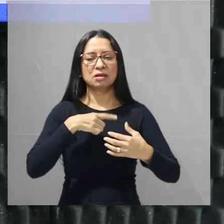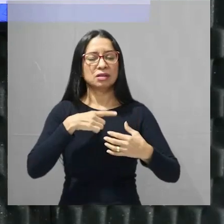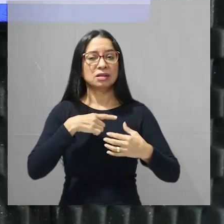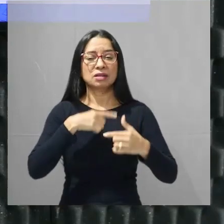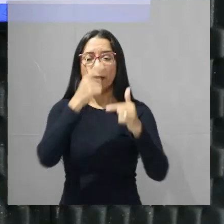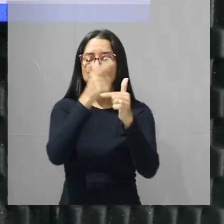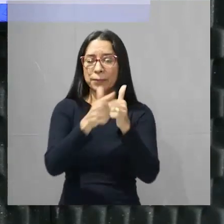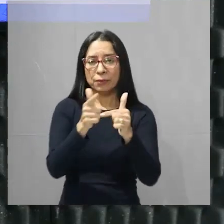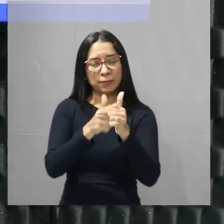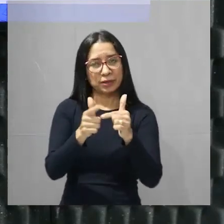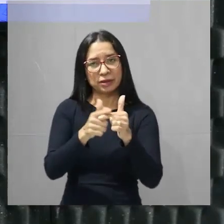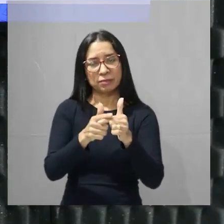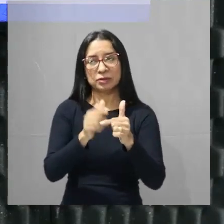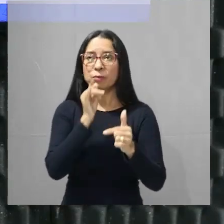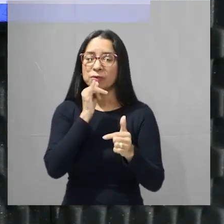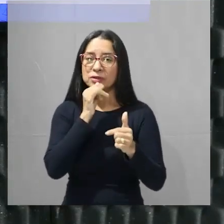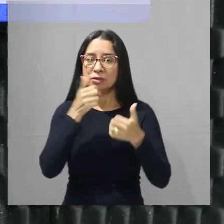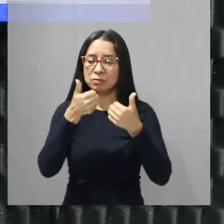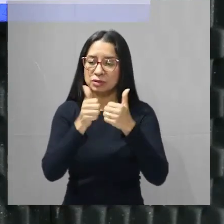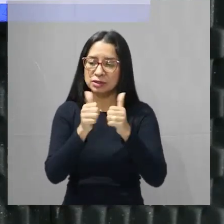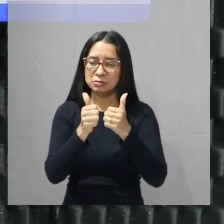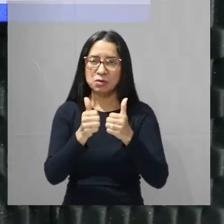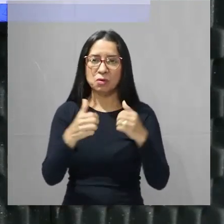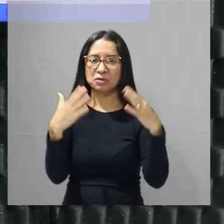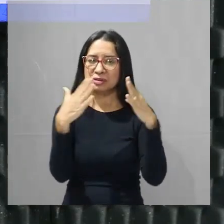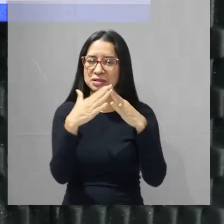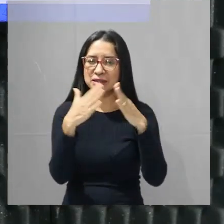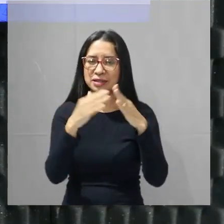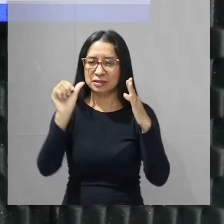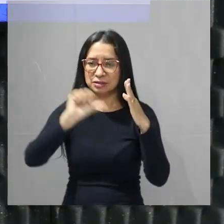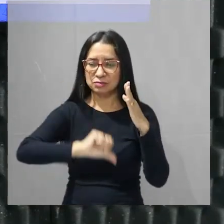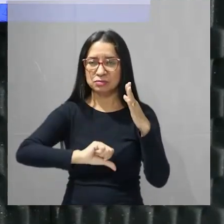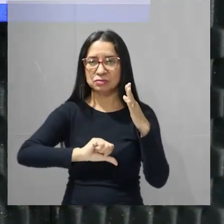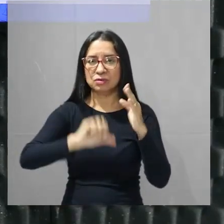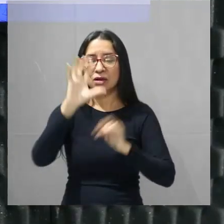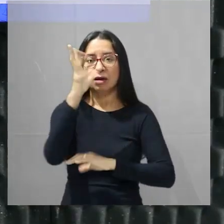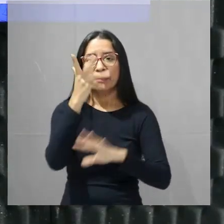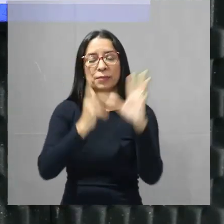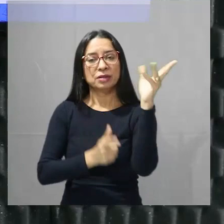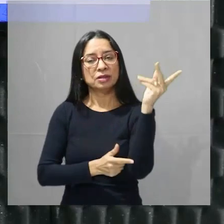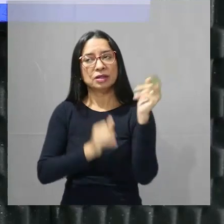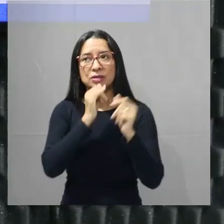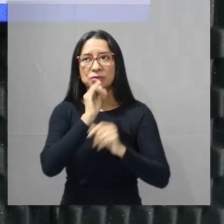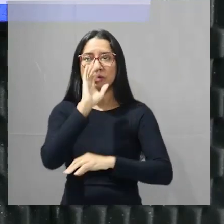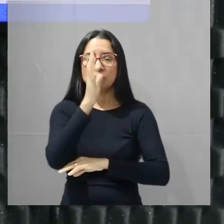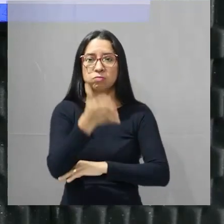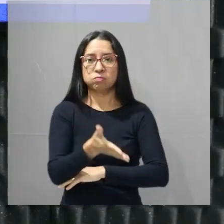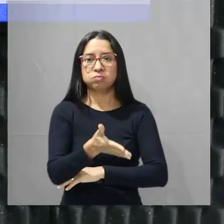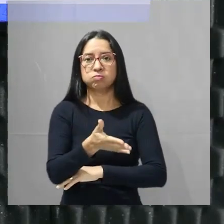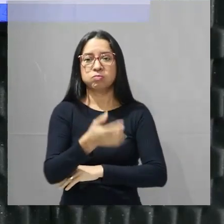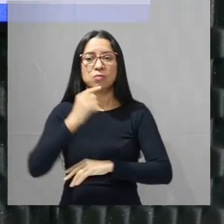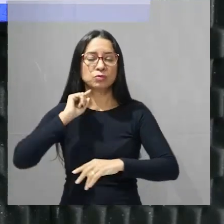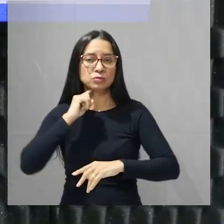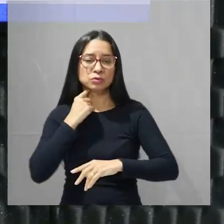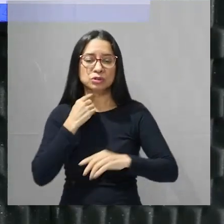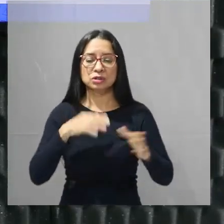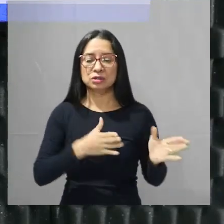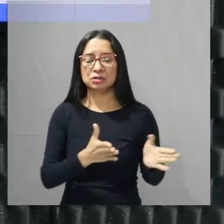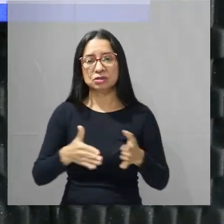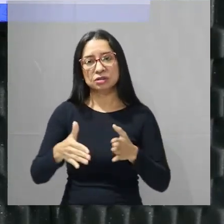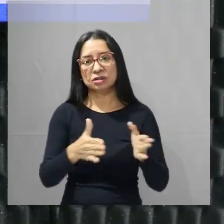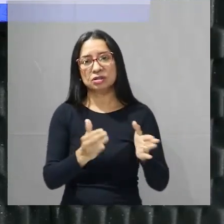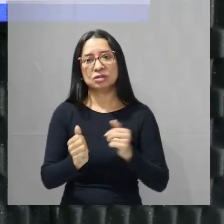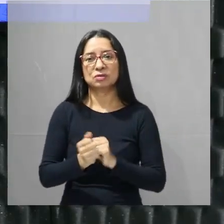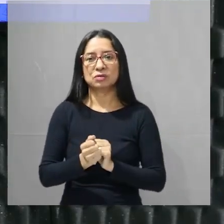urbana, problemas de habitações precárias. Nós vamos ter problemas ambientais, como, por exemplo, desmatamento, poluição de rios, dos recursos